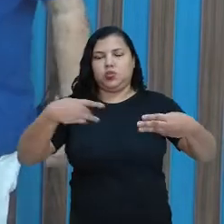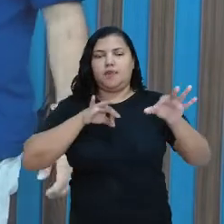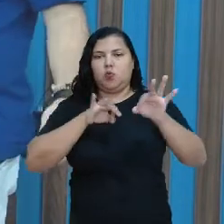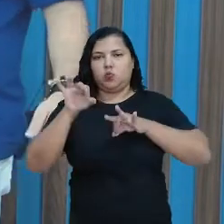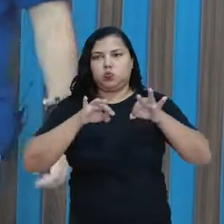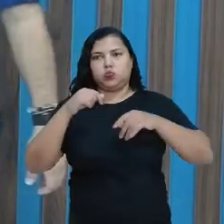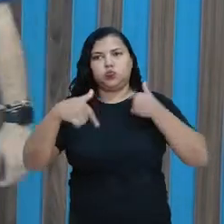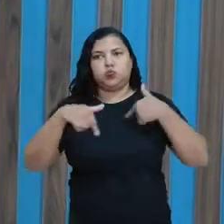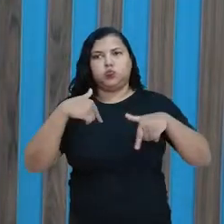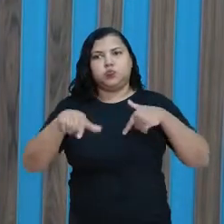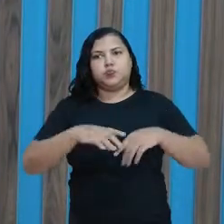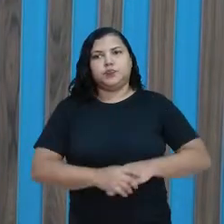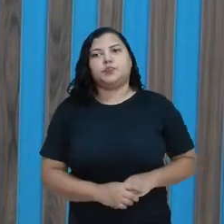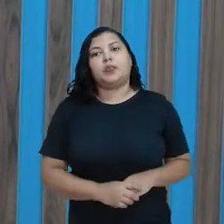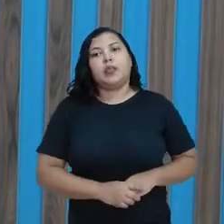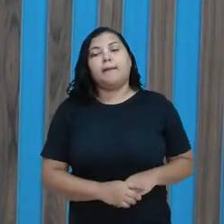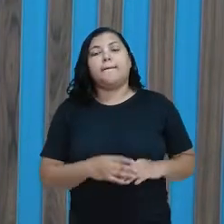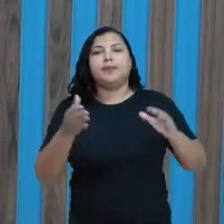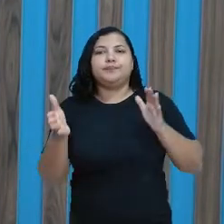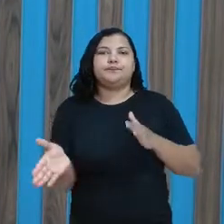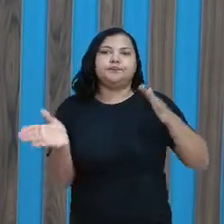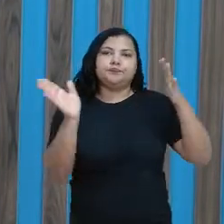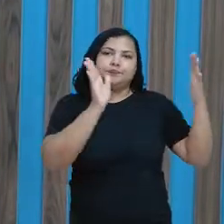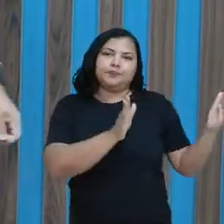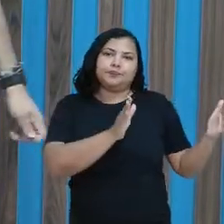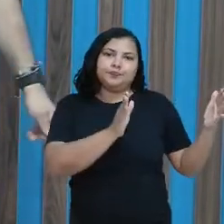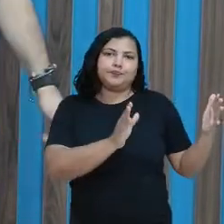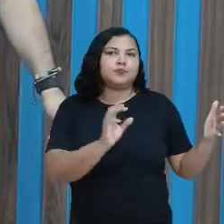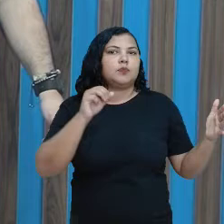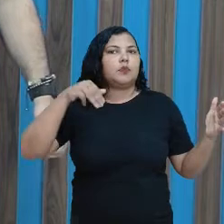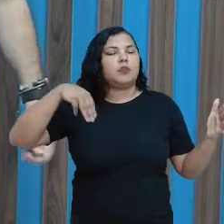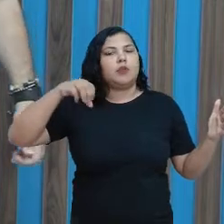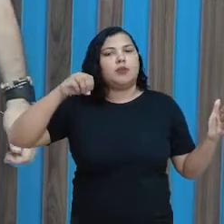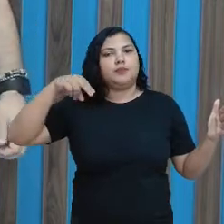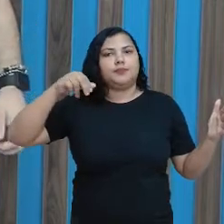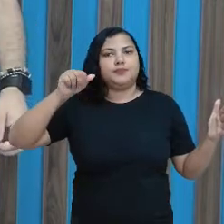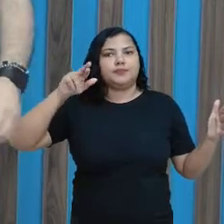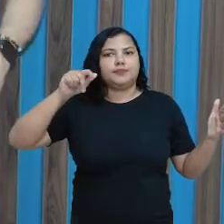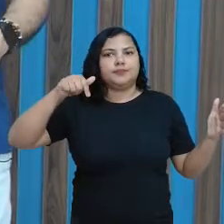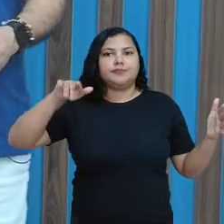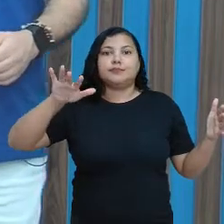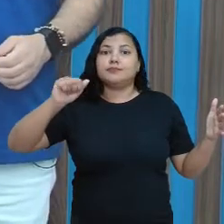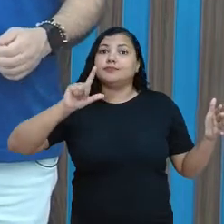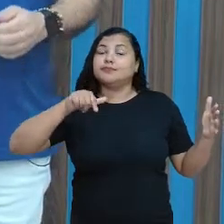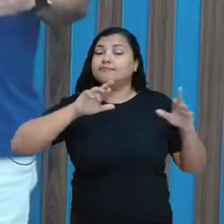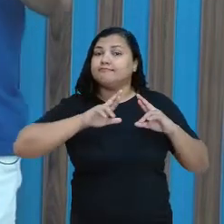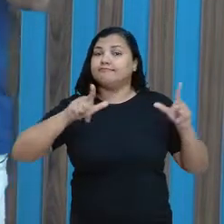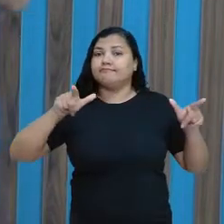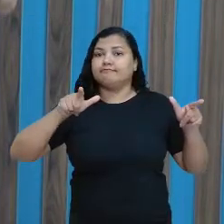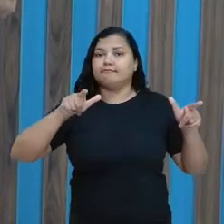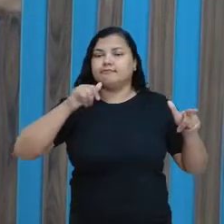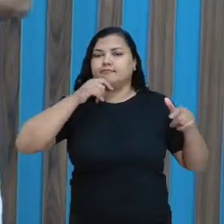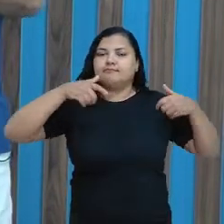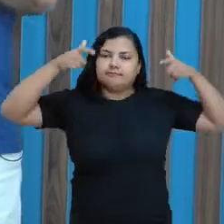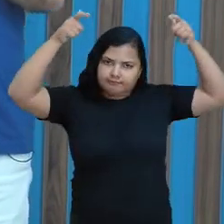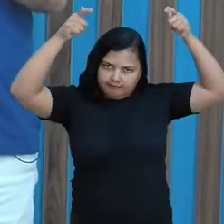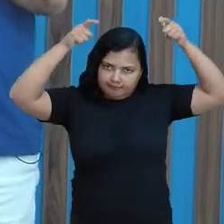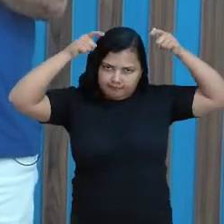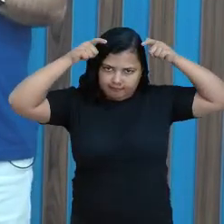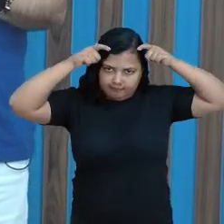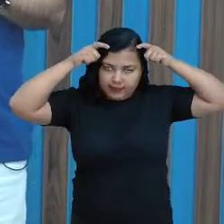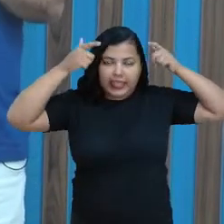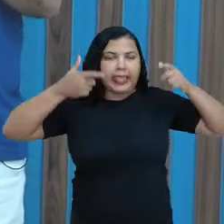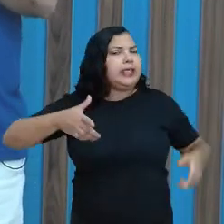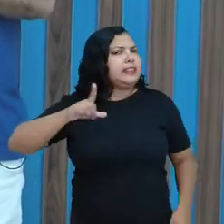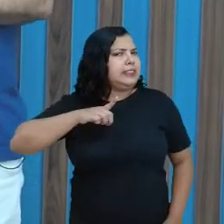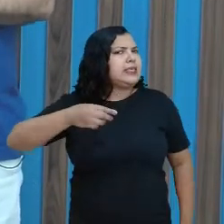Mas a monarquia é um sistema diferente. No caso da monarquia, que é mais ou menos o que